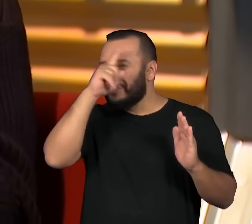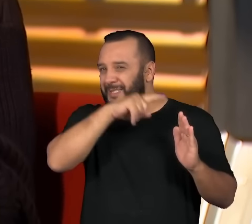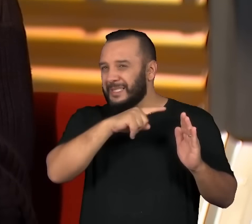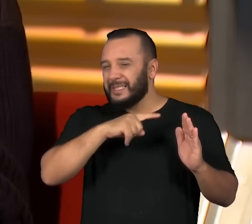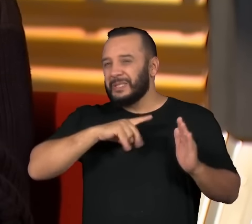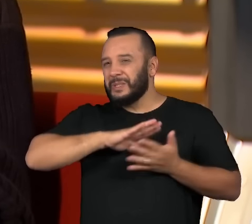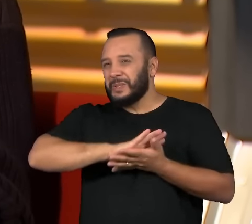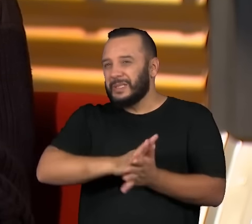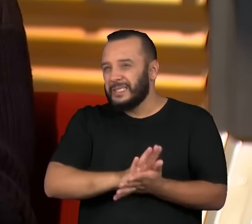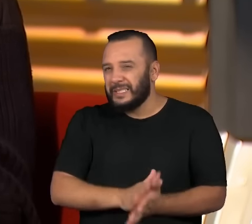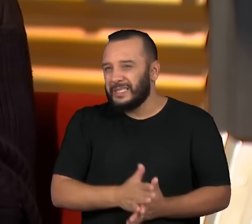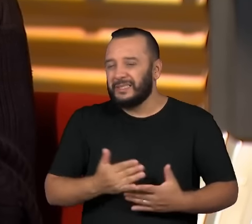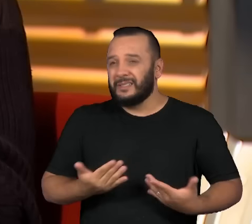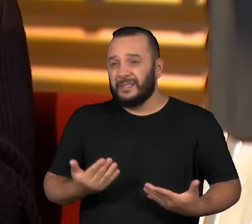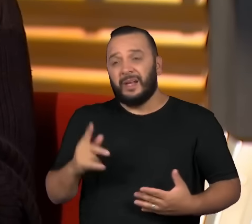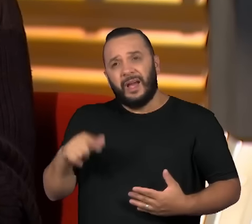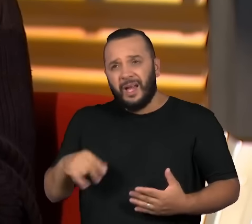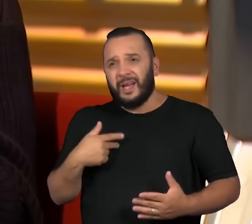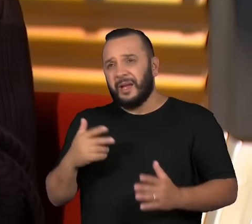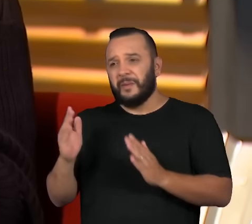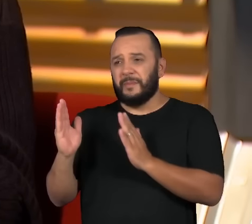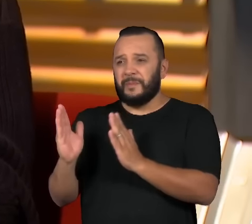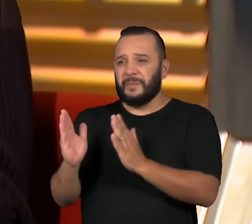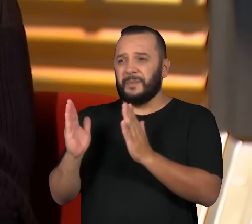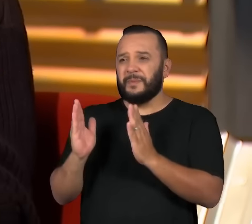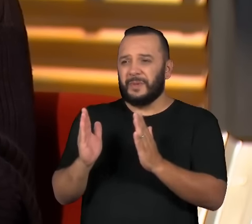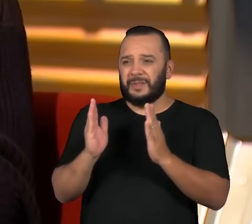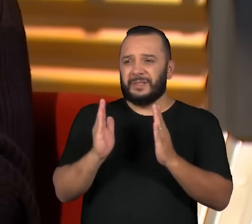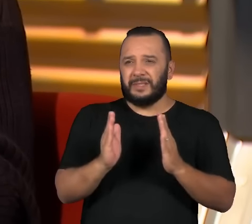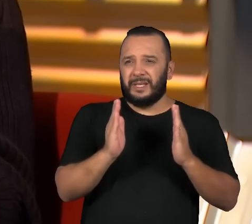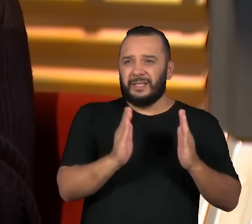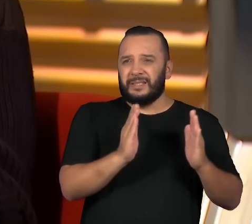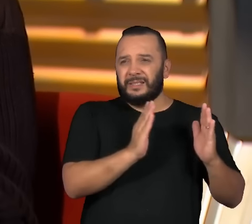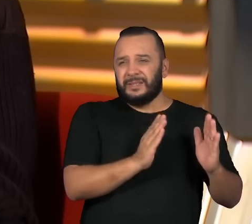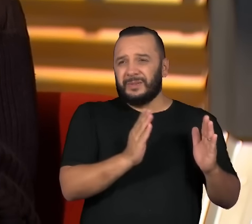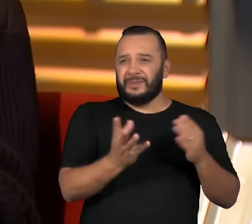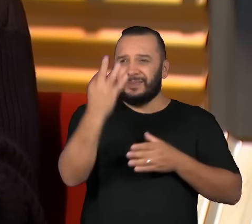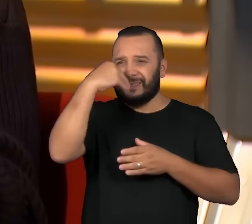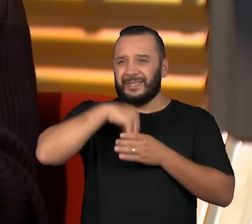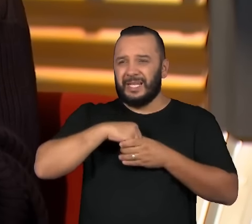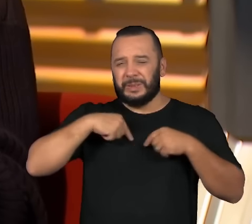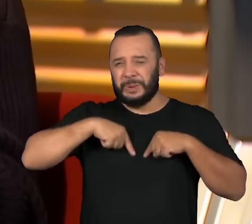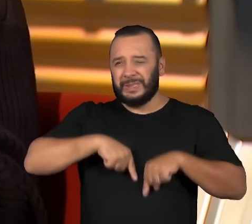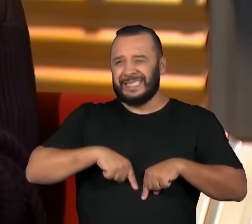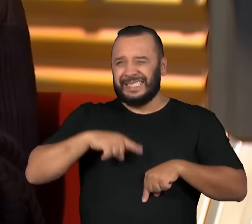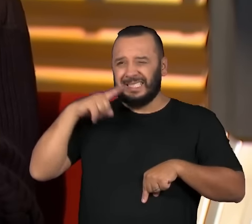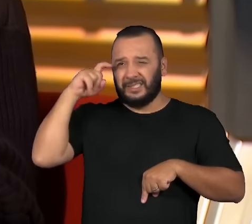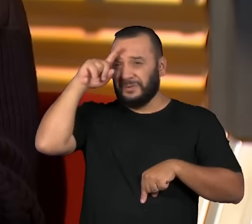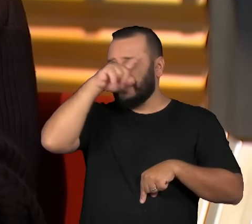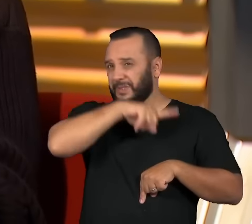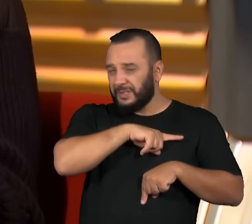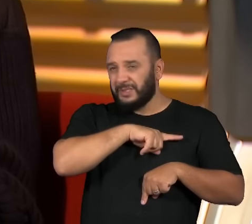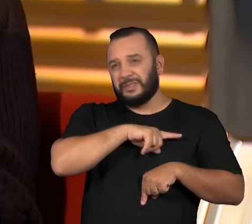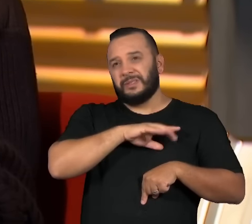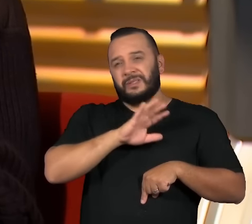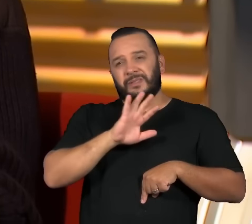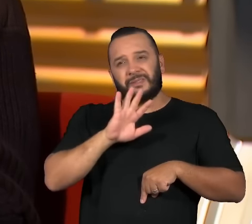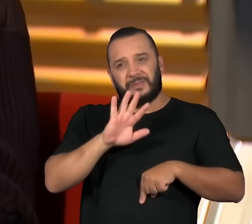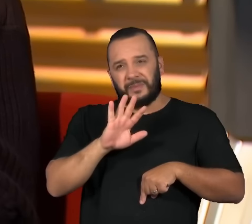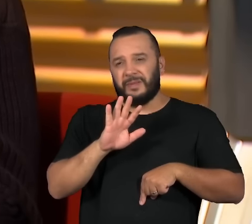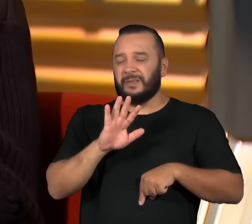tenho passado por todos esses processos de dias difíceis e dias melhores, mas evoluindo muito com a